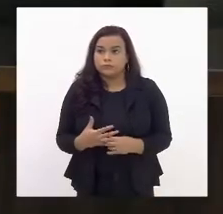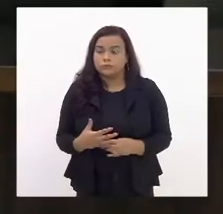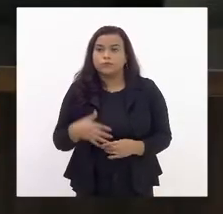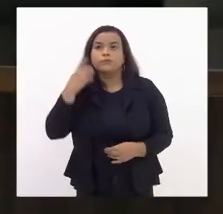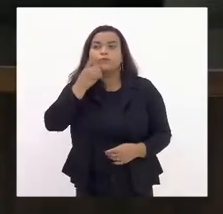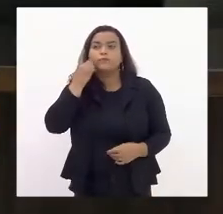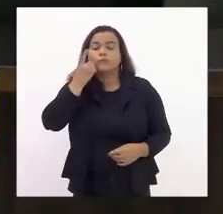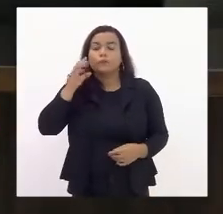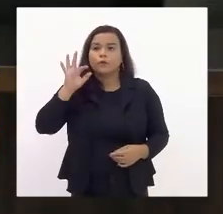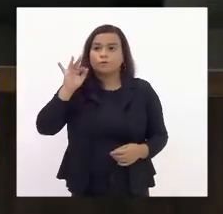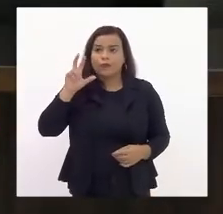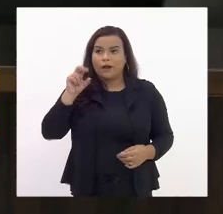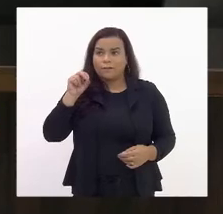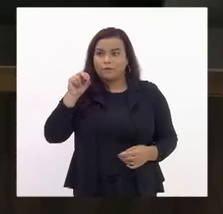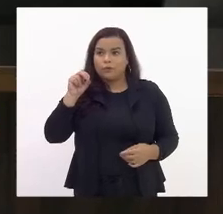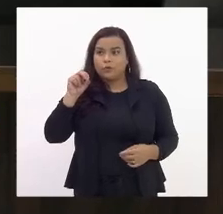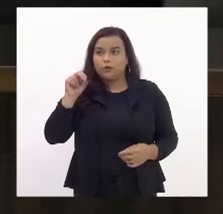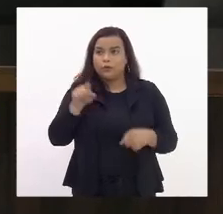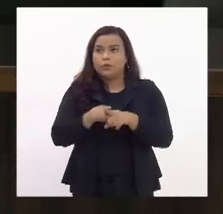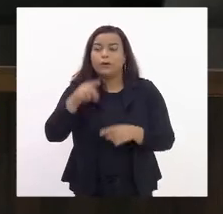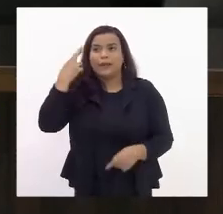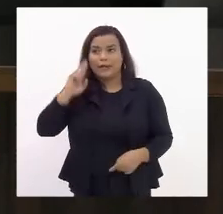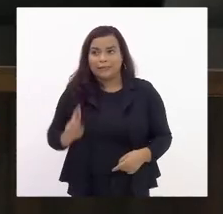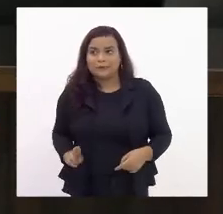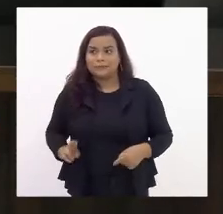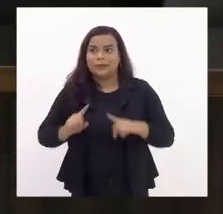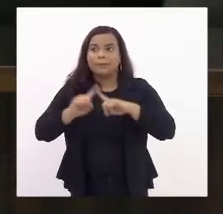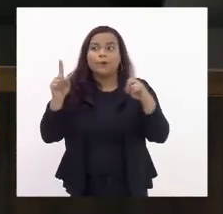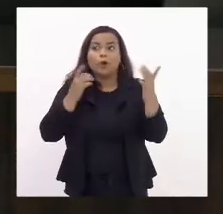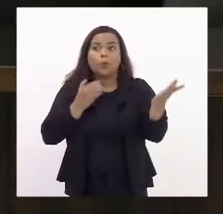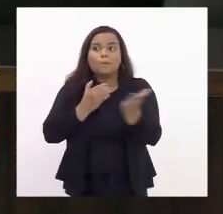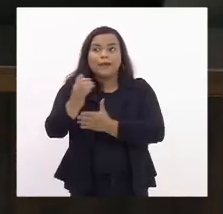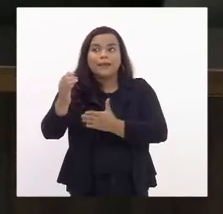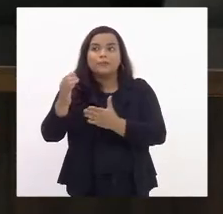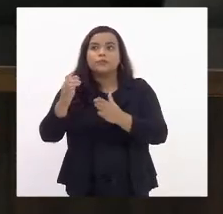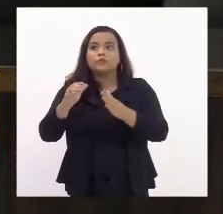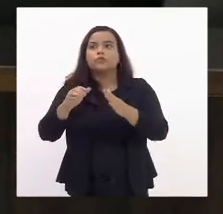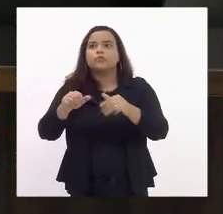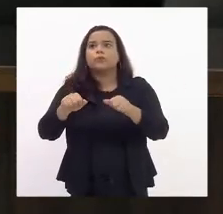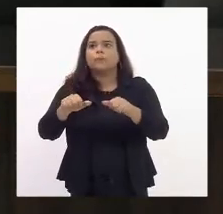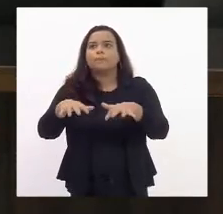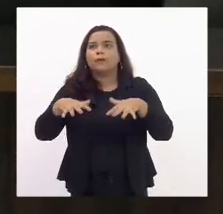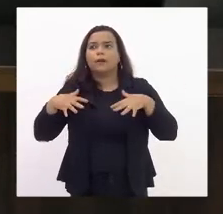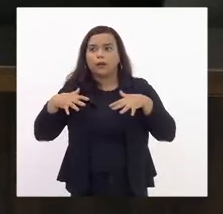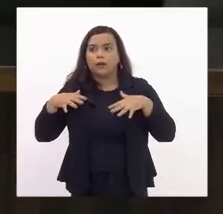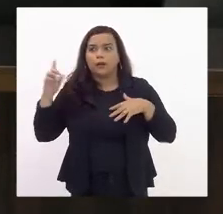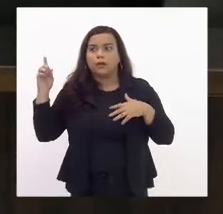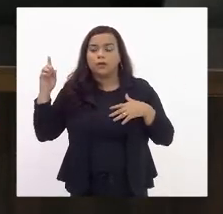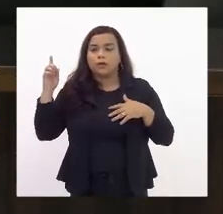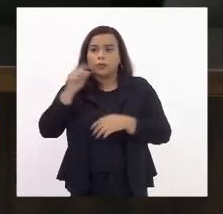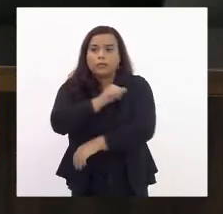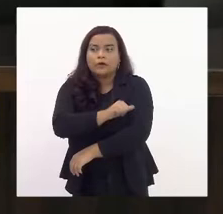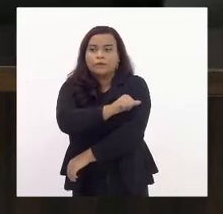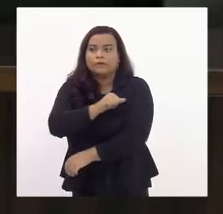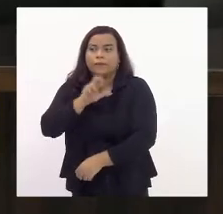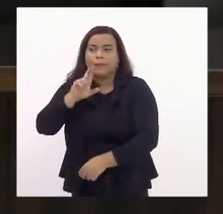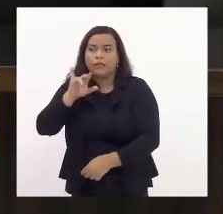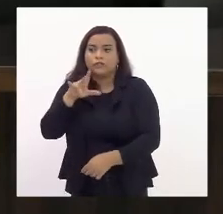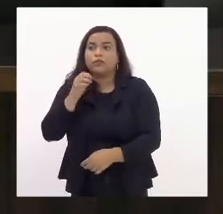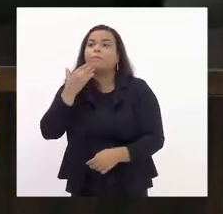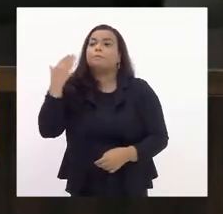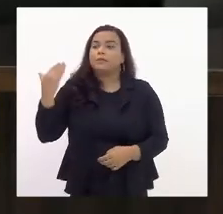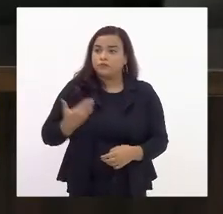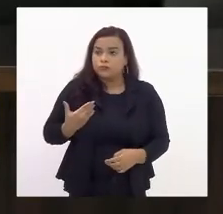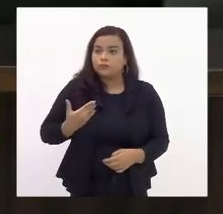Deputado Flávio, deputada Renata, mas logo no início do plenário, a deputada enfermeira Carlos pediu. Mink. Então, a enfermeira Mink. Renata e Flávio,